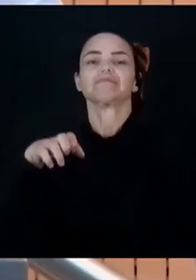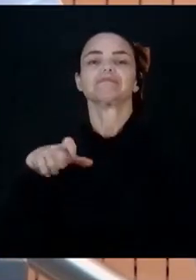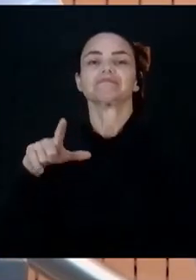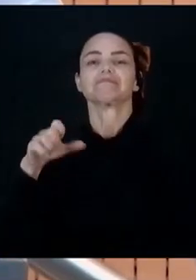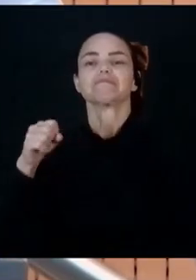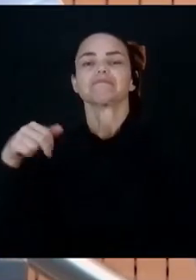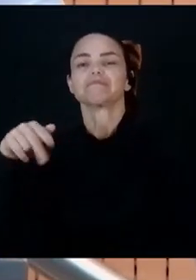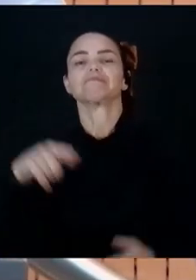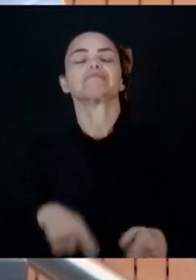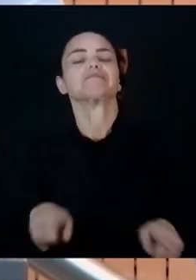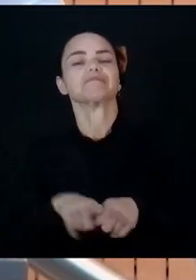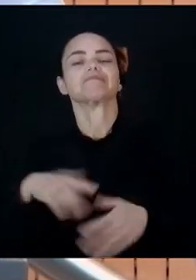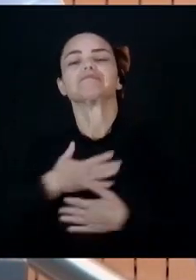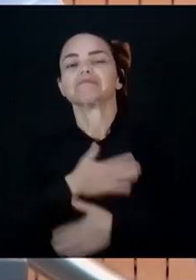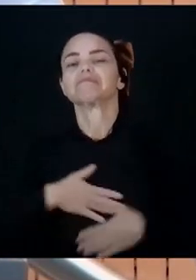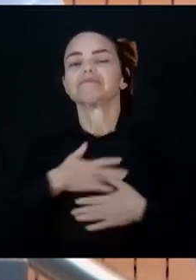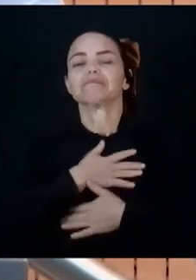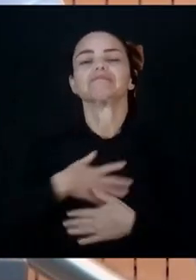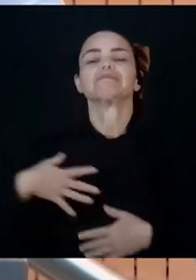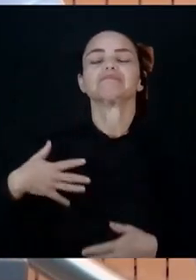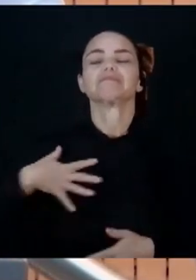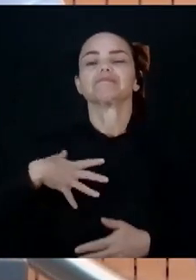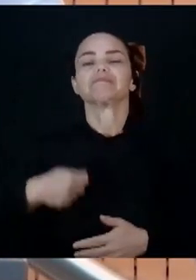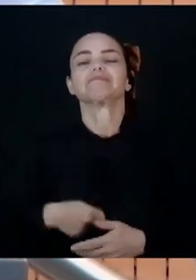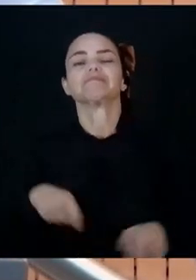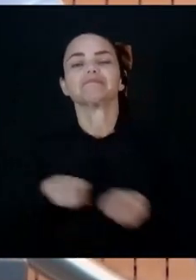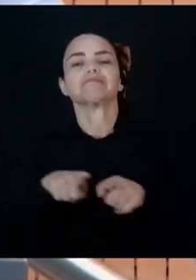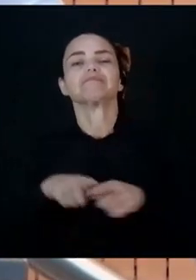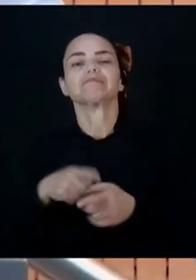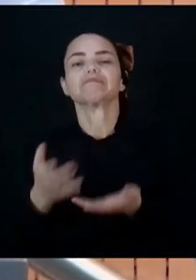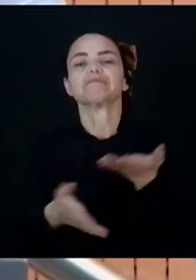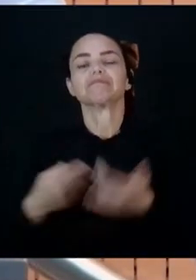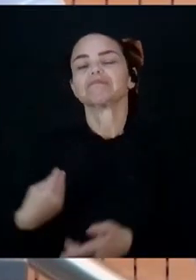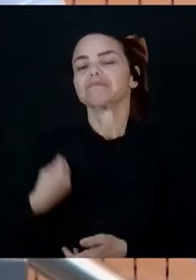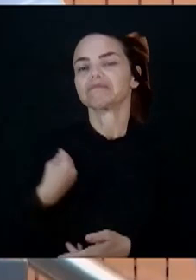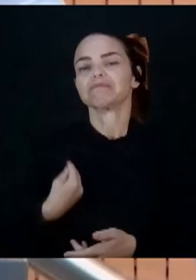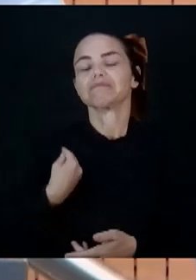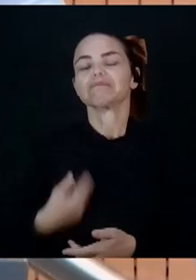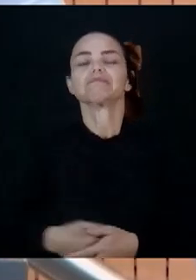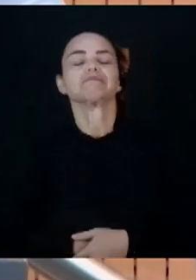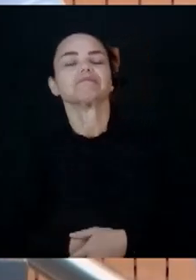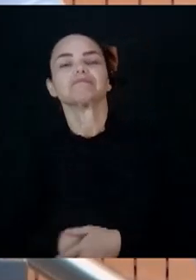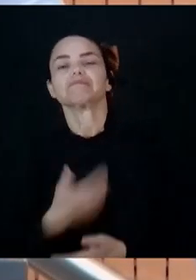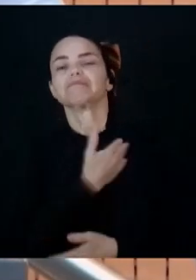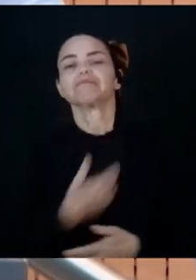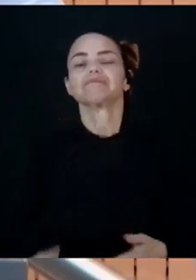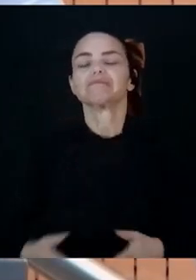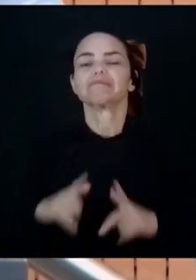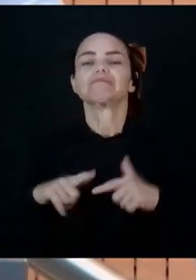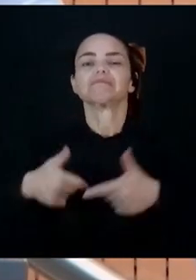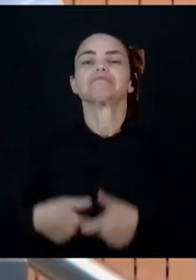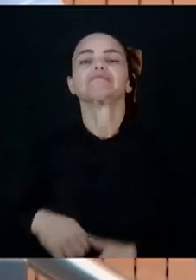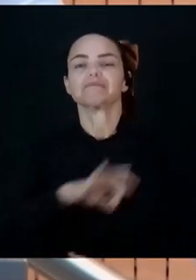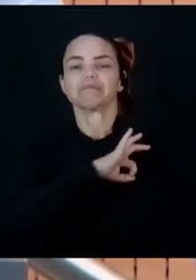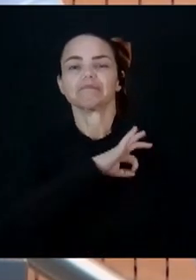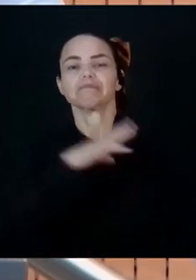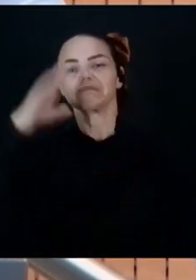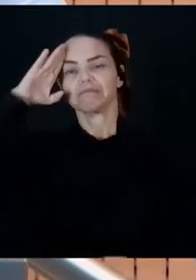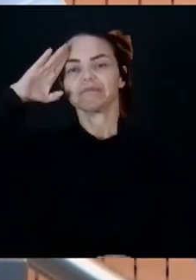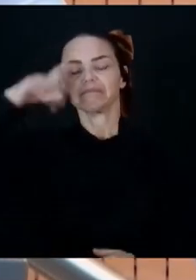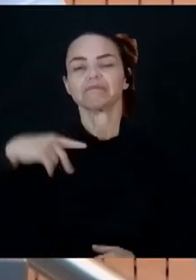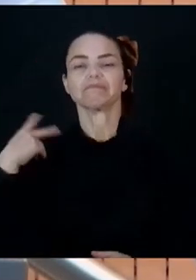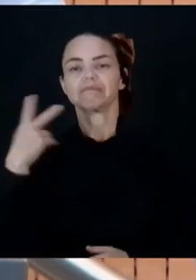de trabalhar com seu filho, que igualmente dedicou a sua vida ao serviço público, atuando como policial militar e vereador desta